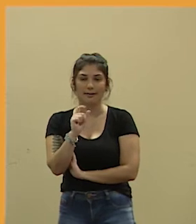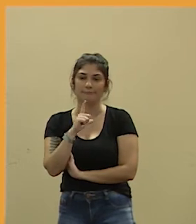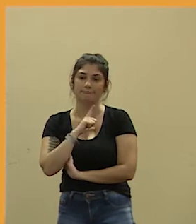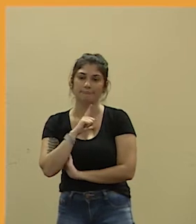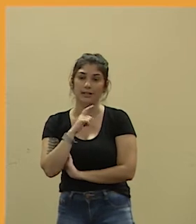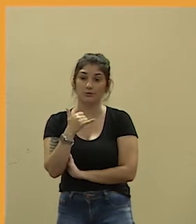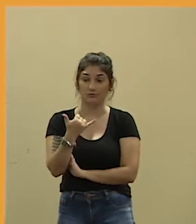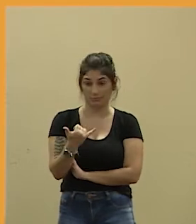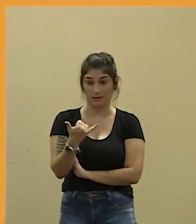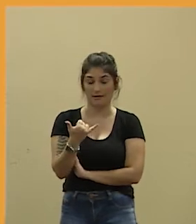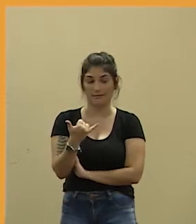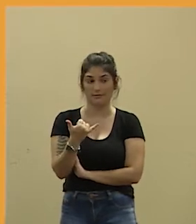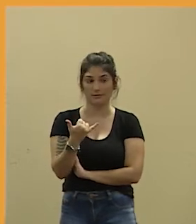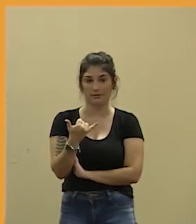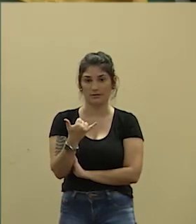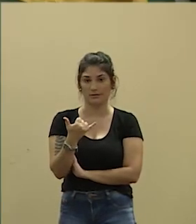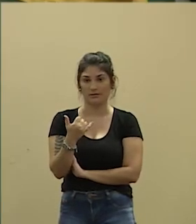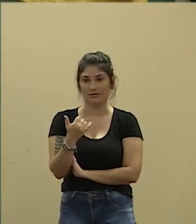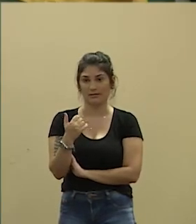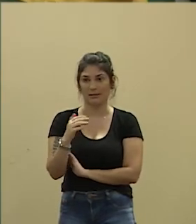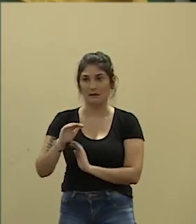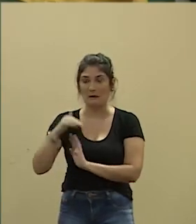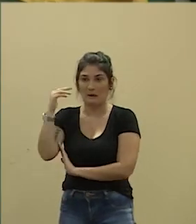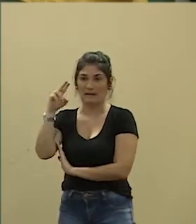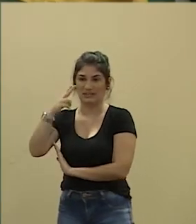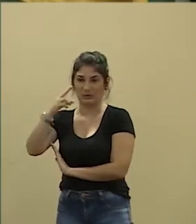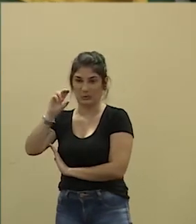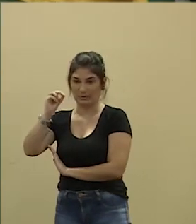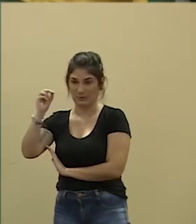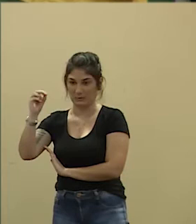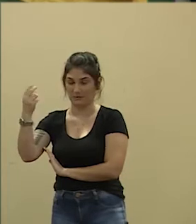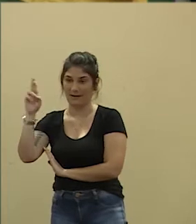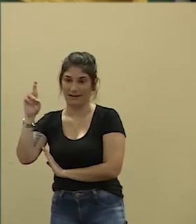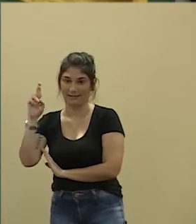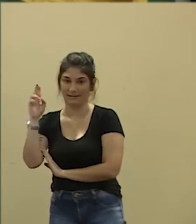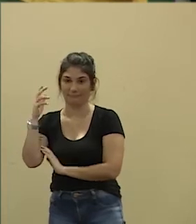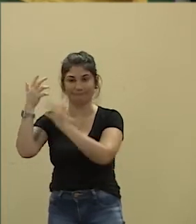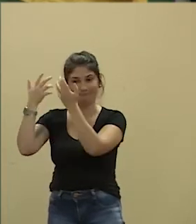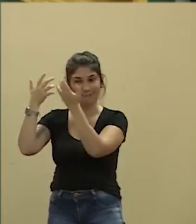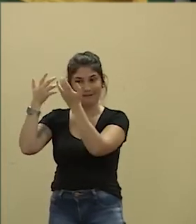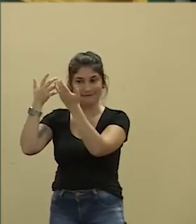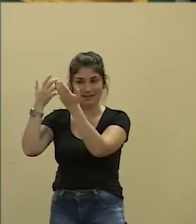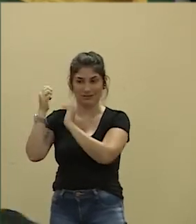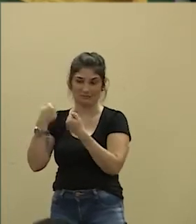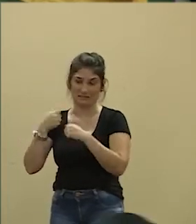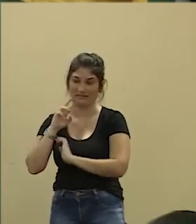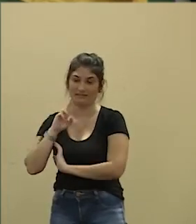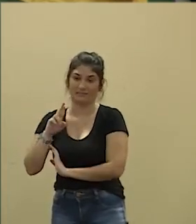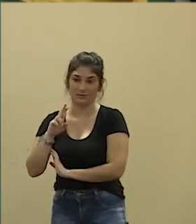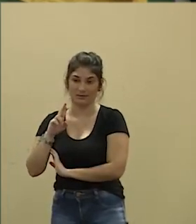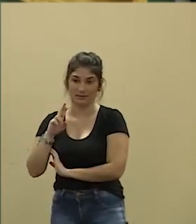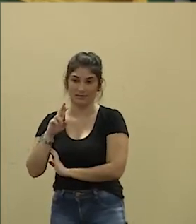celular ou smartphone que custa acima de dois mil reais precisa levantar a mão só reflete porque abaixo dos mil reais provavelmente a qualidade do